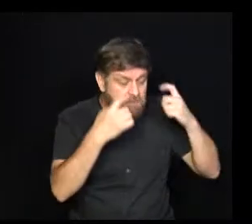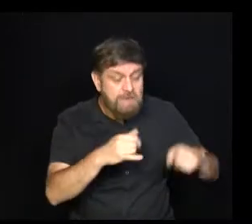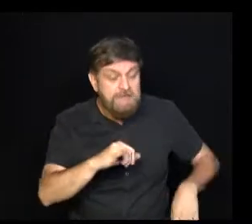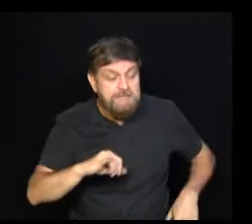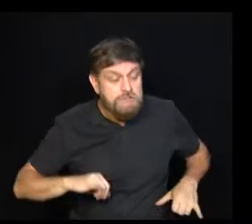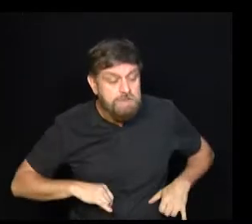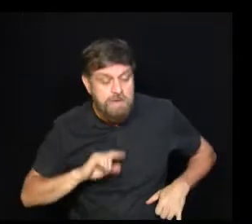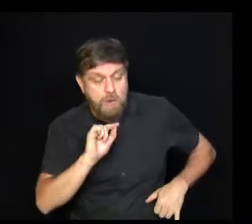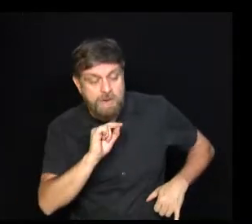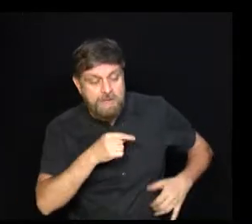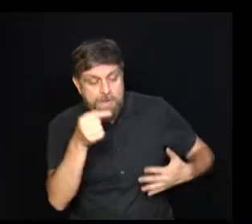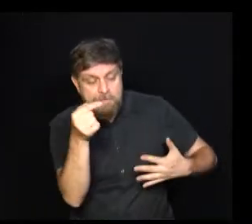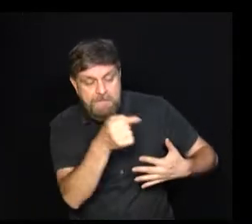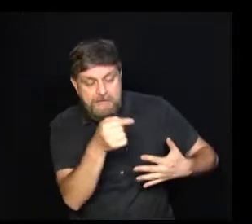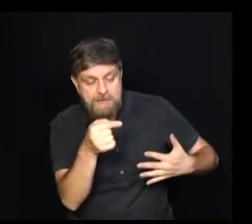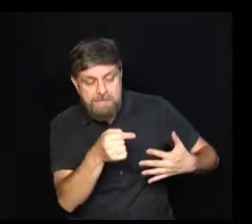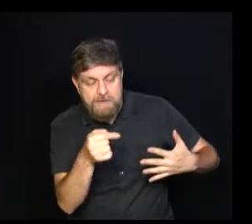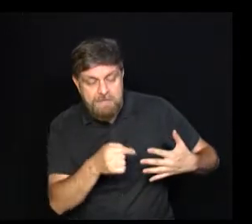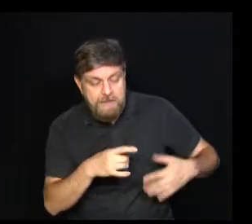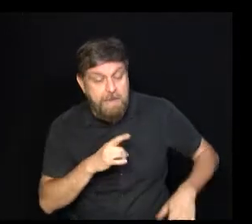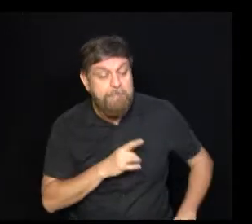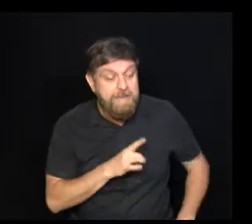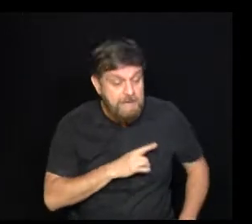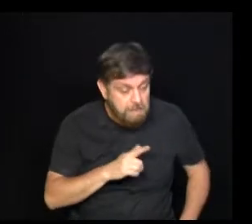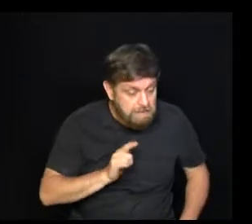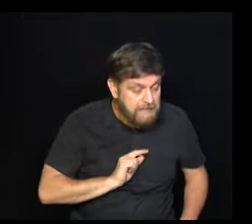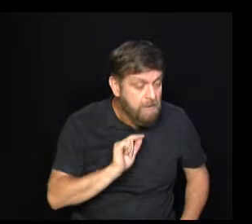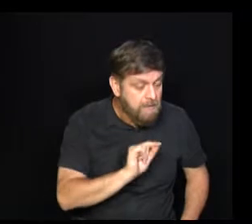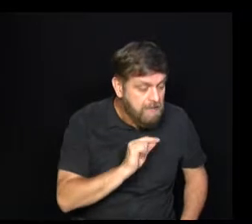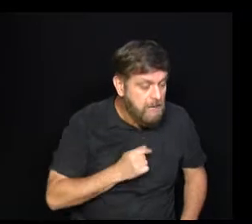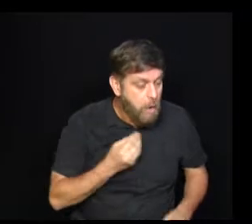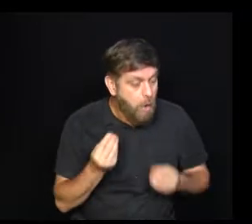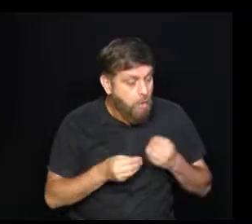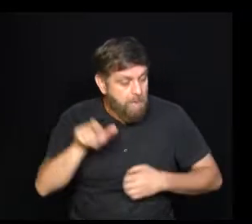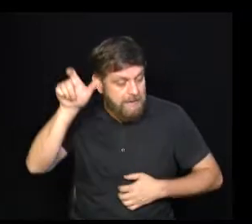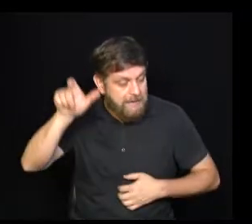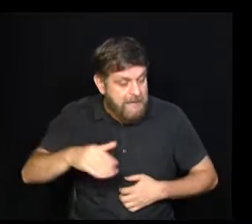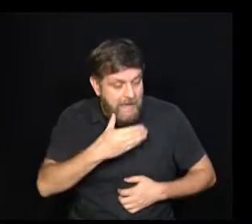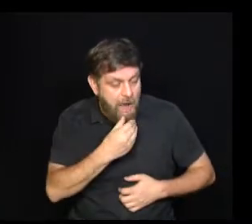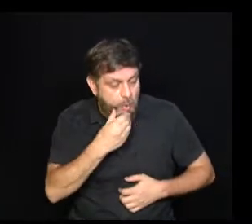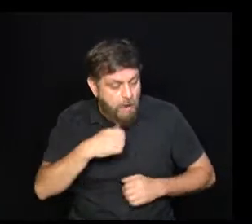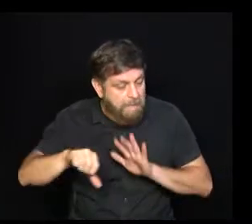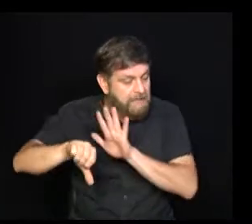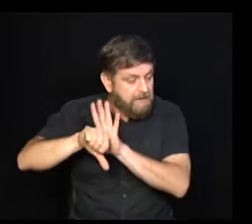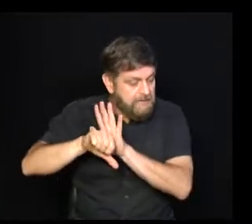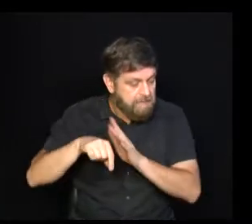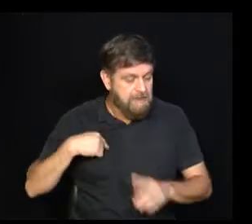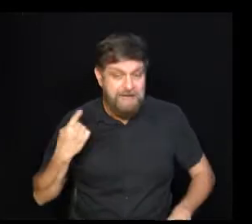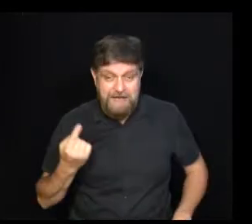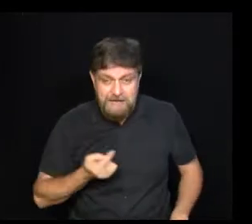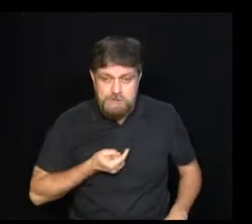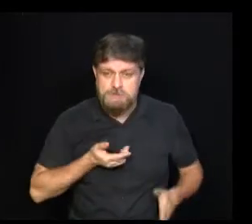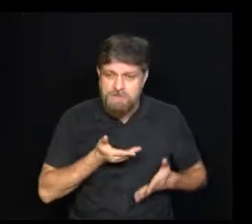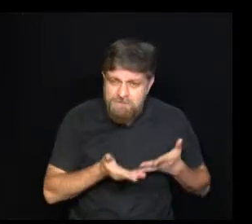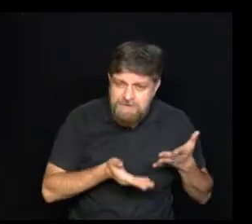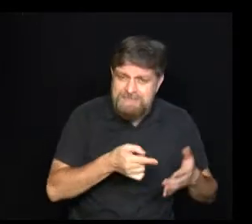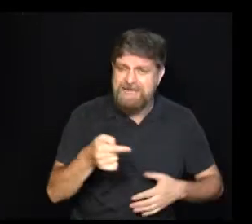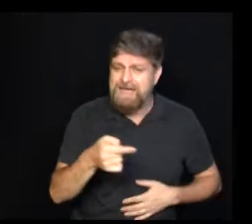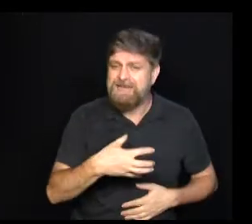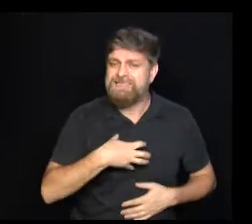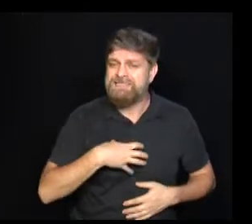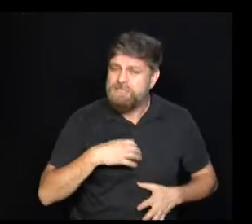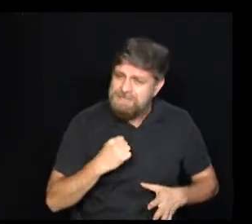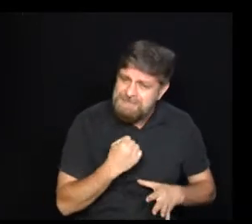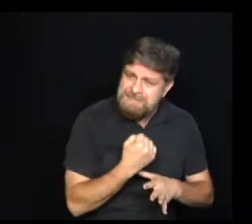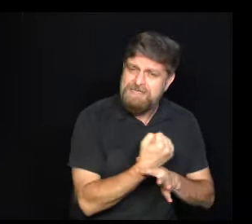são os riscos que ela tem, como é esse agressor, para que nós possamos oferecer a ela a segurança necessária,